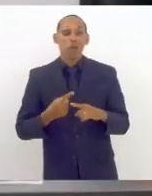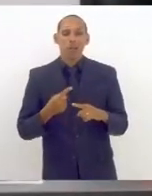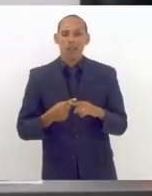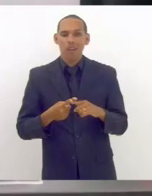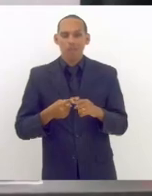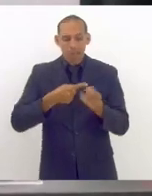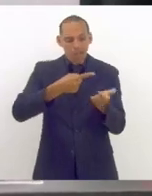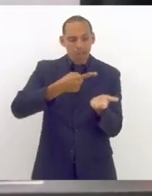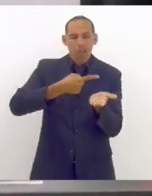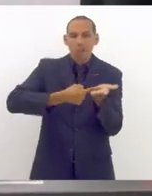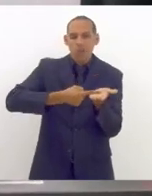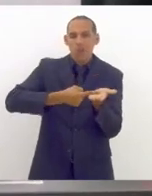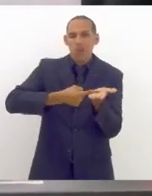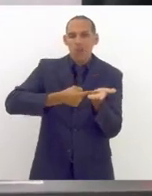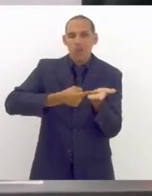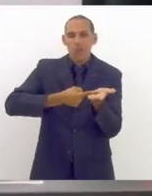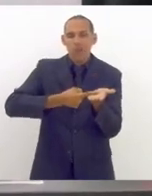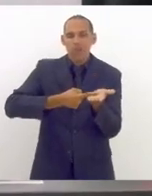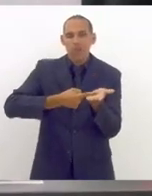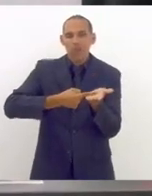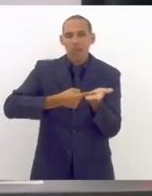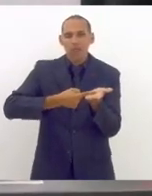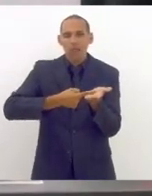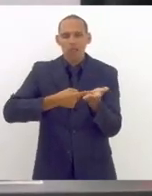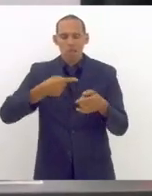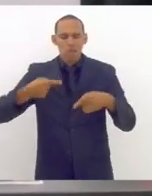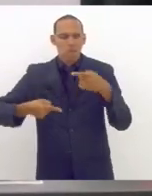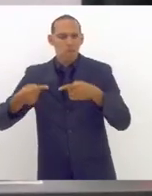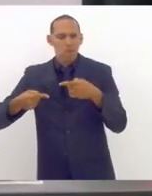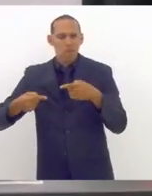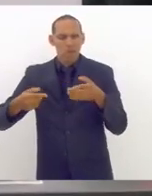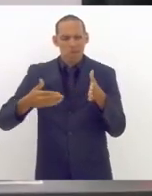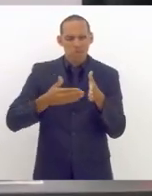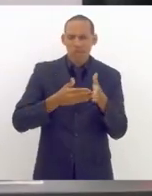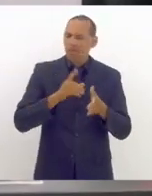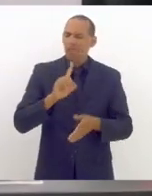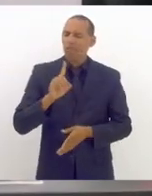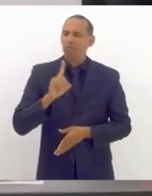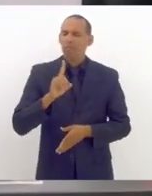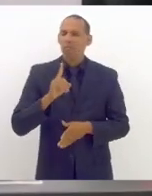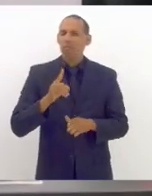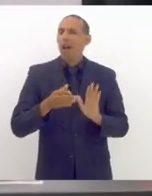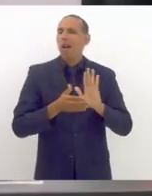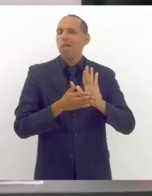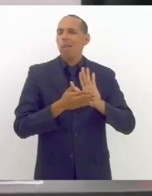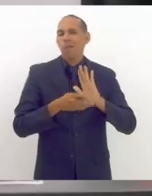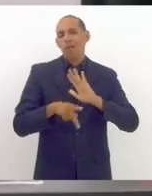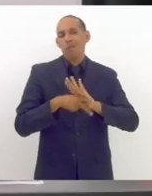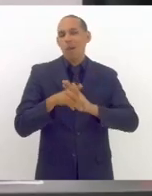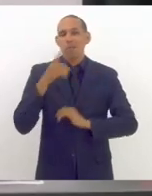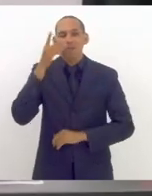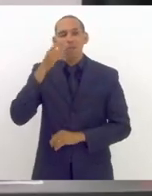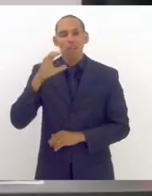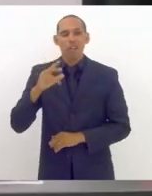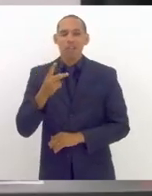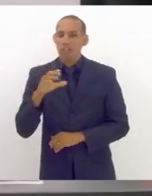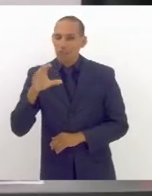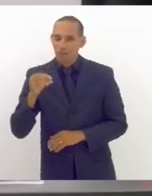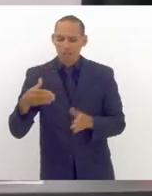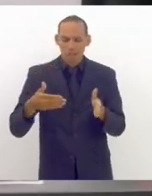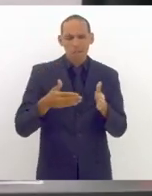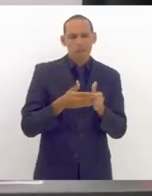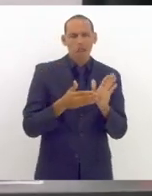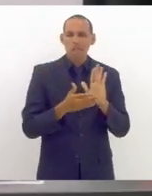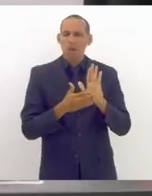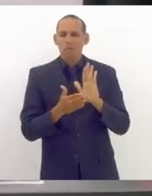acordo ele não impede a discussão proposta pelo Deputado Chico Machado não impede a